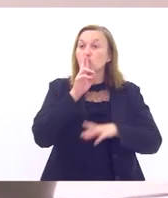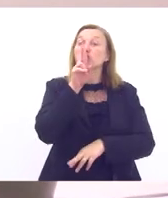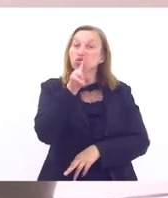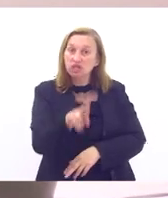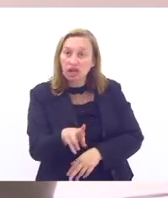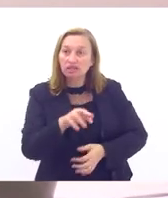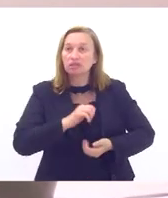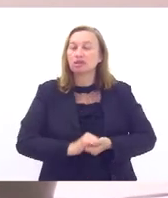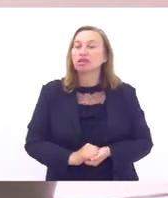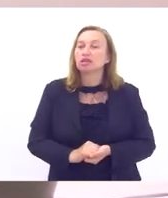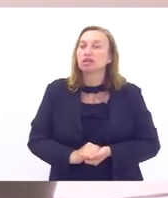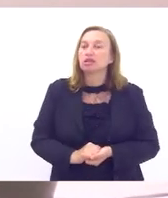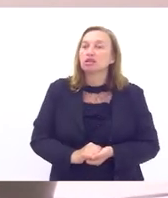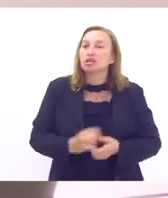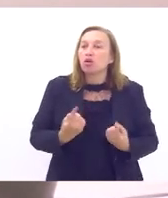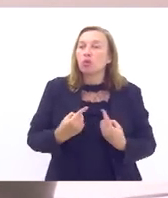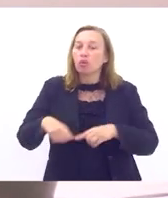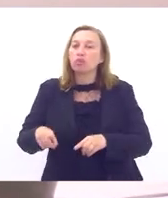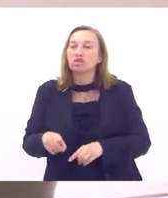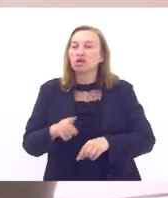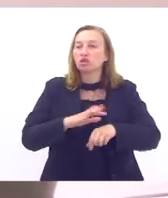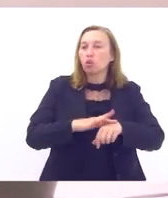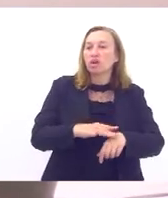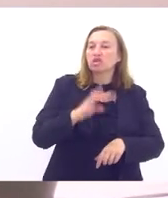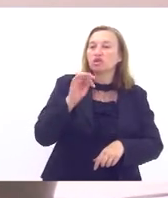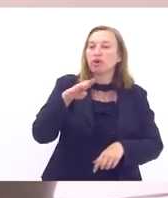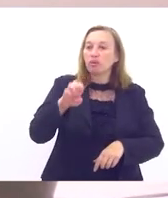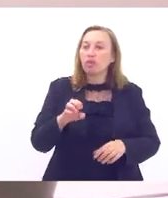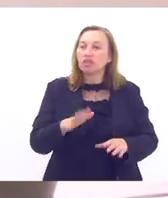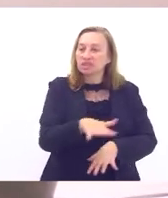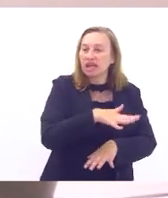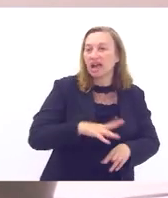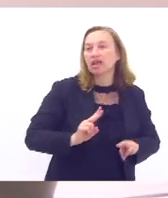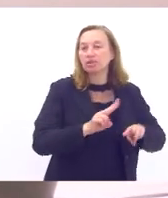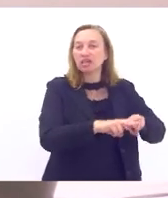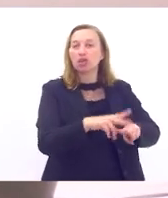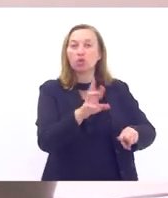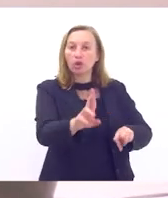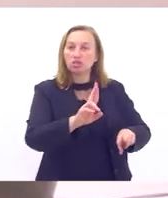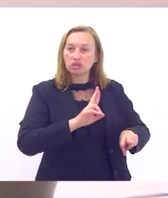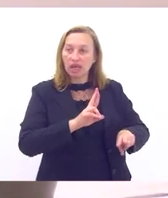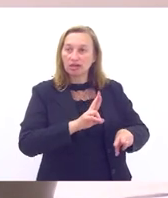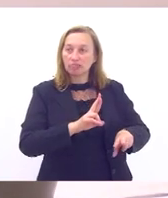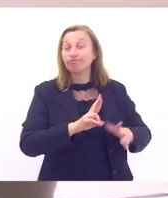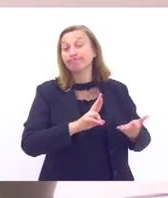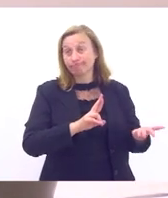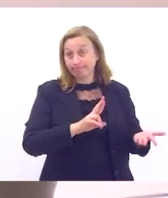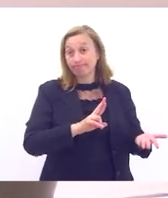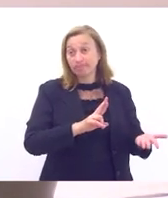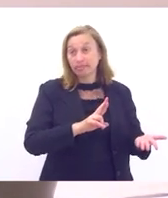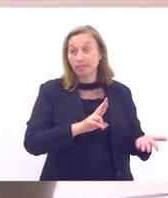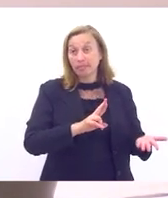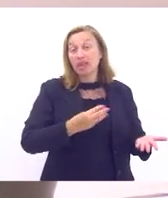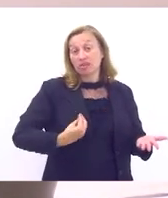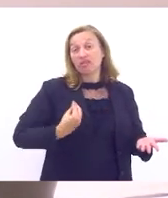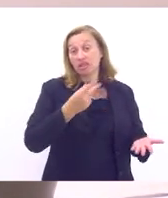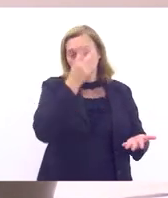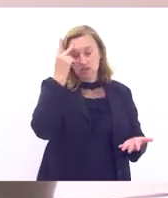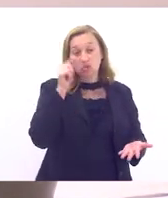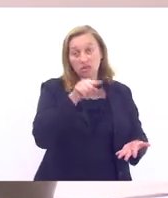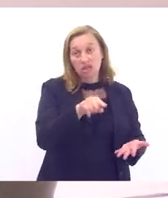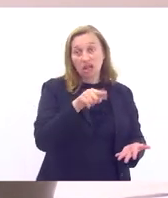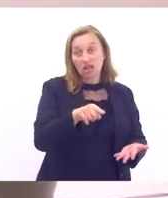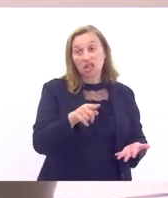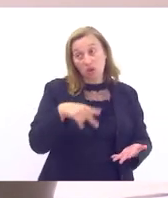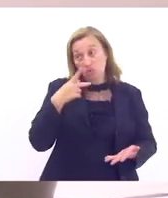né, sobre o enfrentamento à tuberculose no sistema prisional, e esses resultados, pelo quem estava ali, e eu manifestei